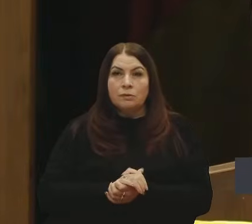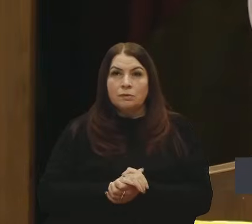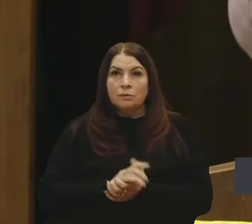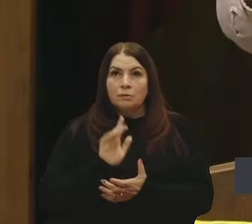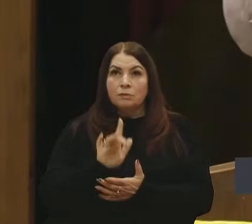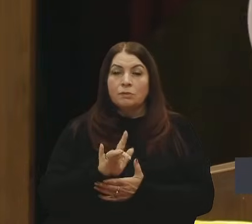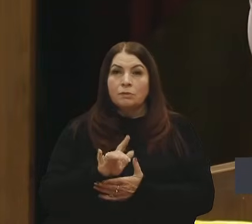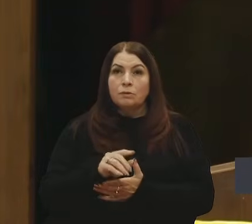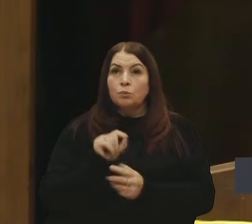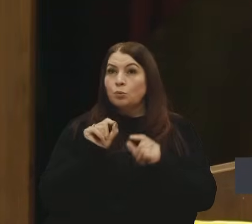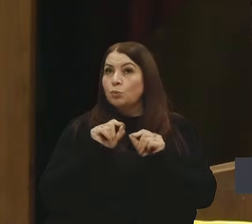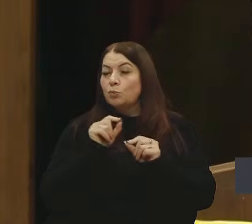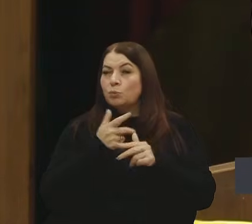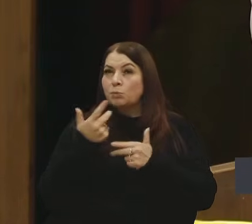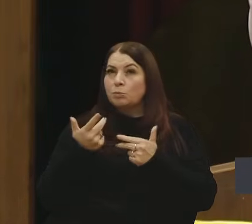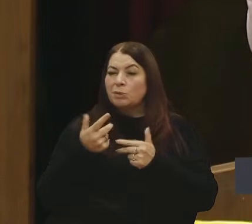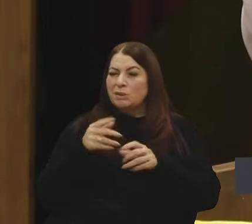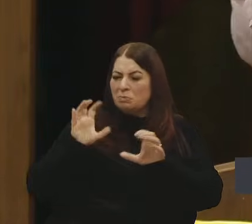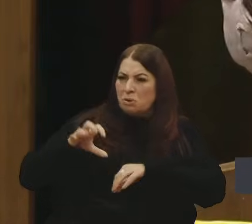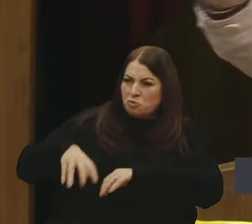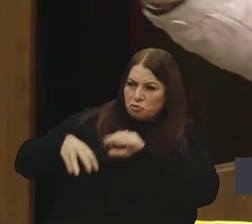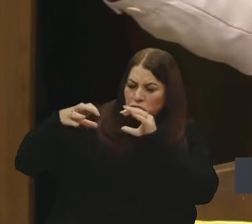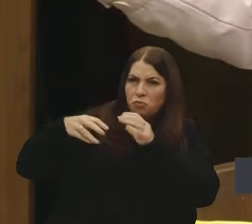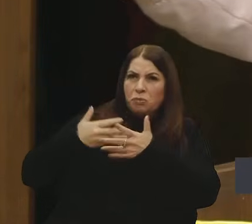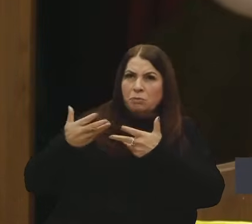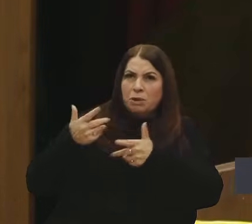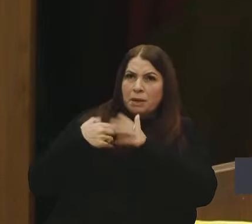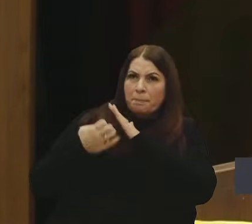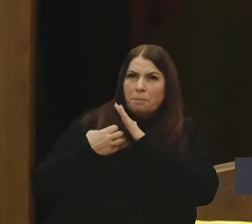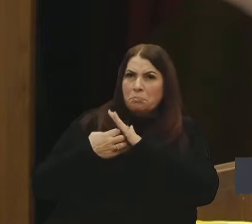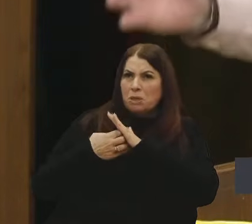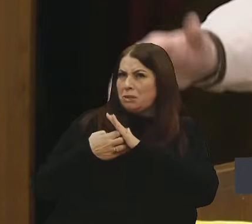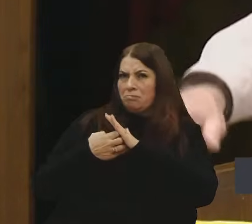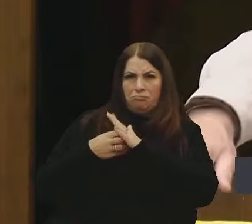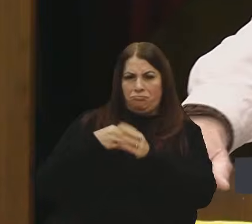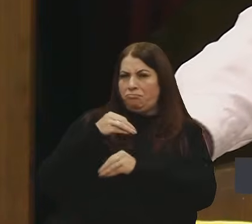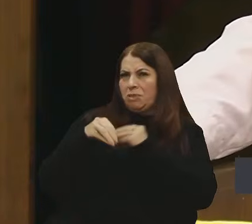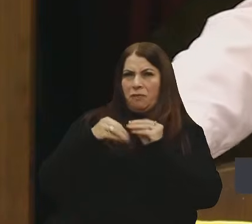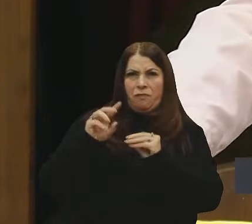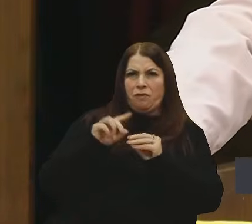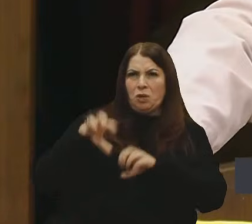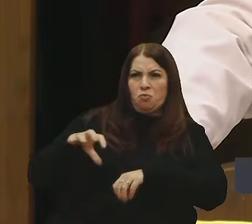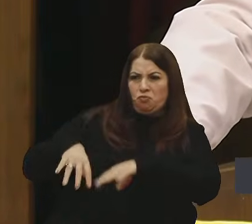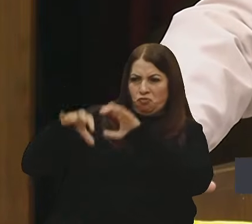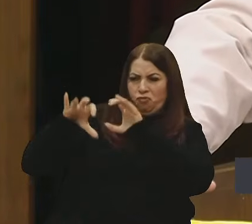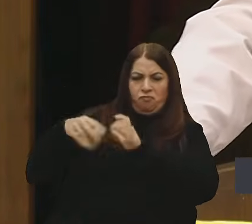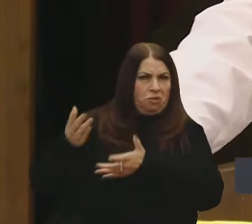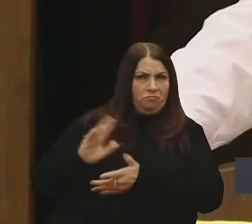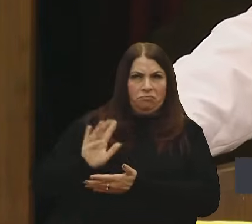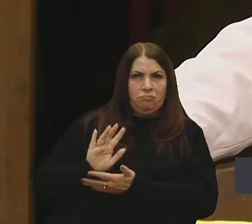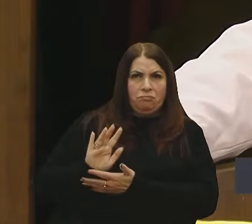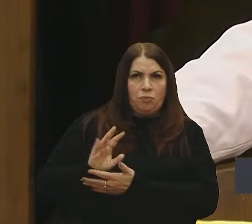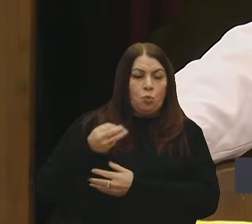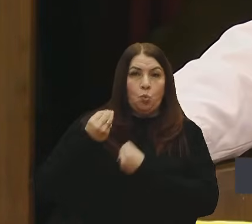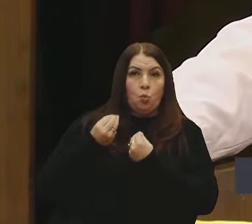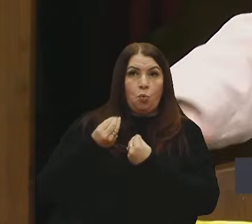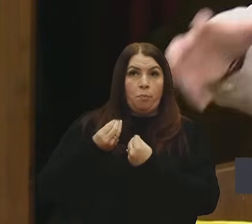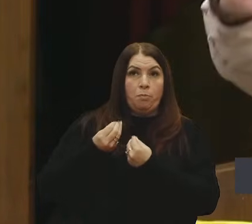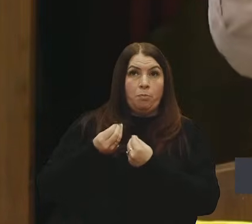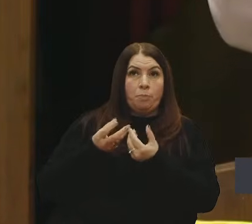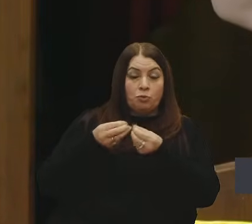as intempéries, inundação, a empresa que ganhou não vai se envolver com inundação. Olha como é